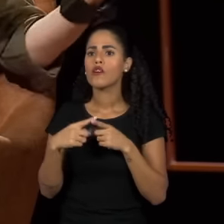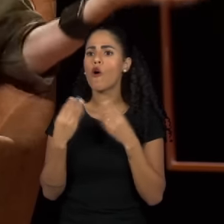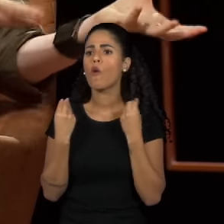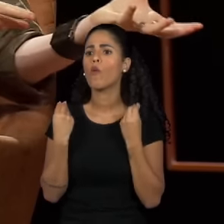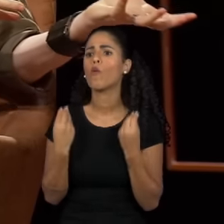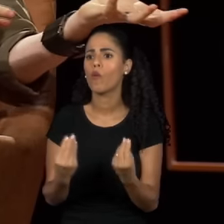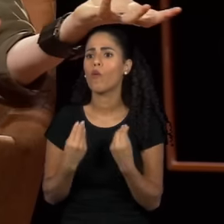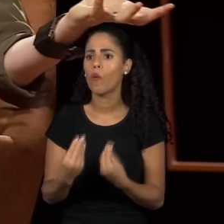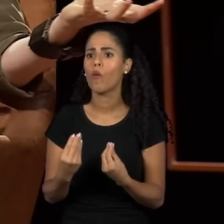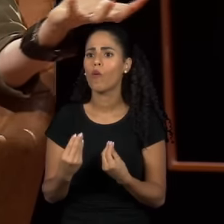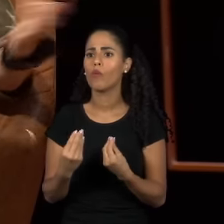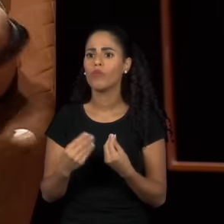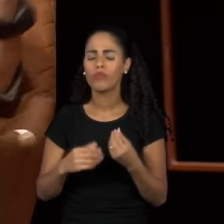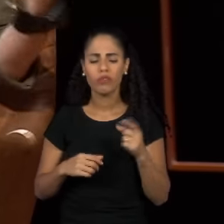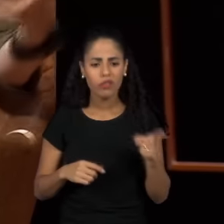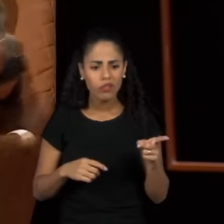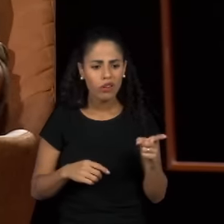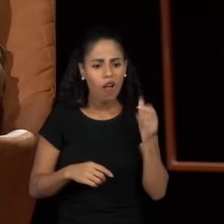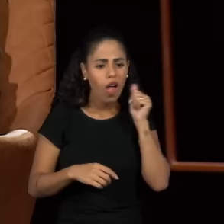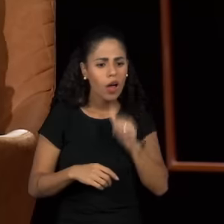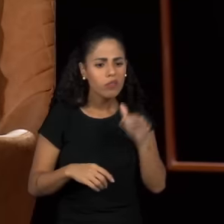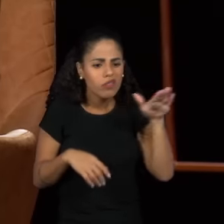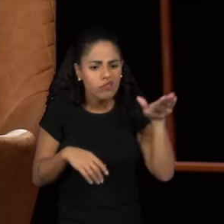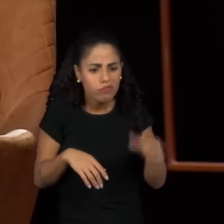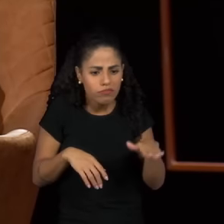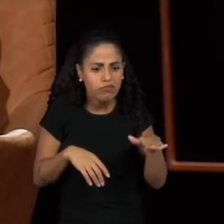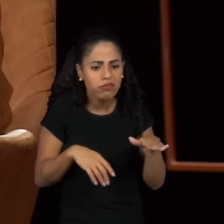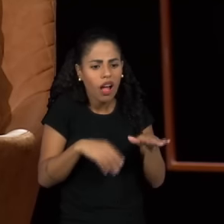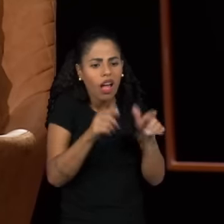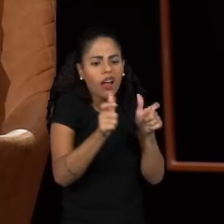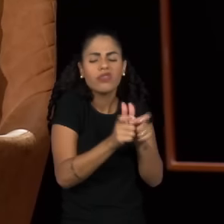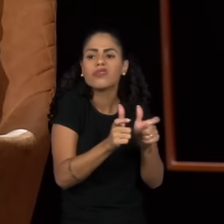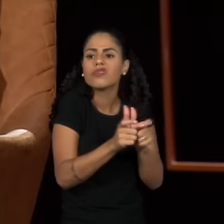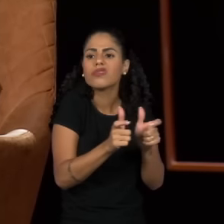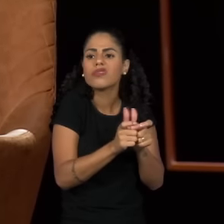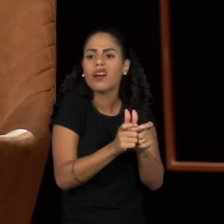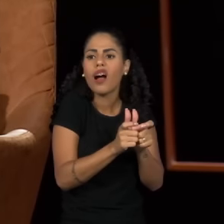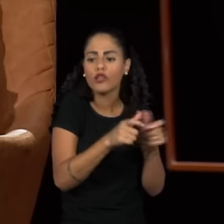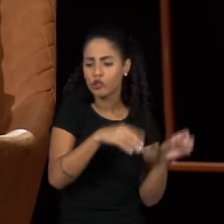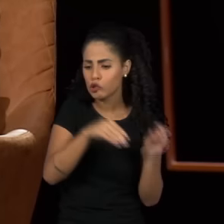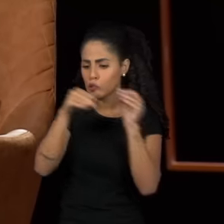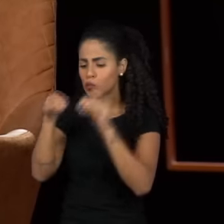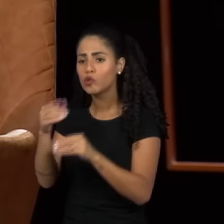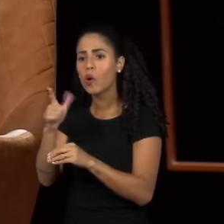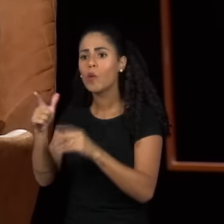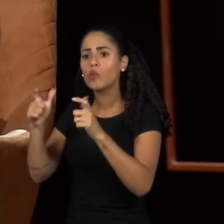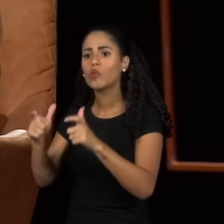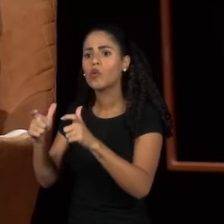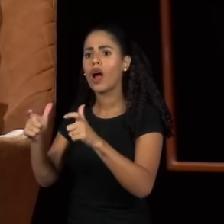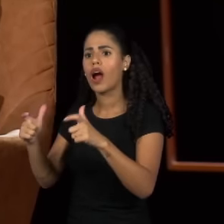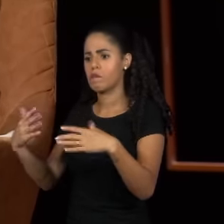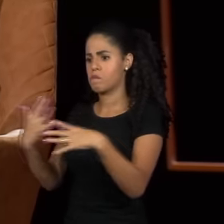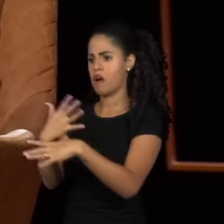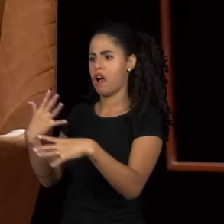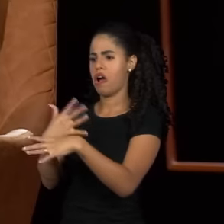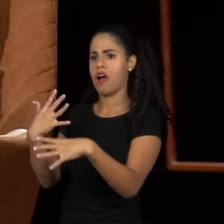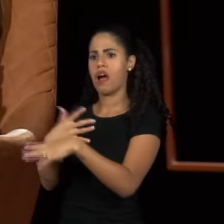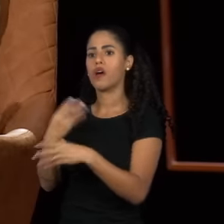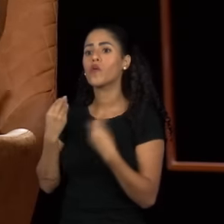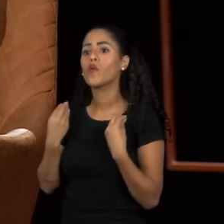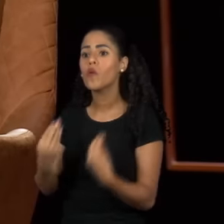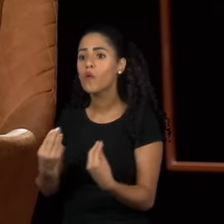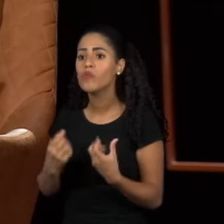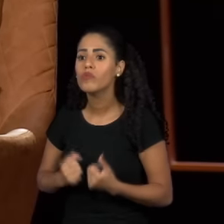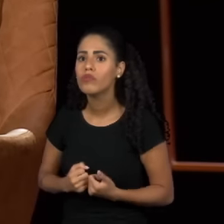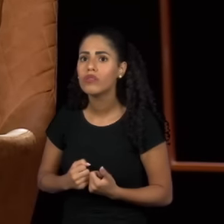menina que saiu dali, que vem desse lugar, está aqui, vivendo esse processo maravilhoso. Eu era tão grata, eu tinha tanta gratidão, porque eu